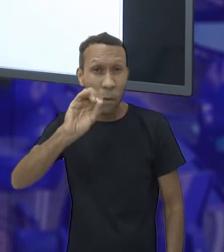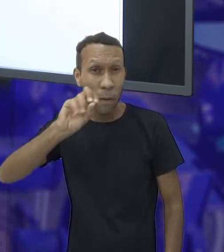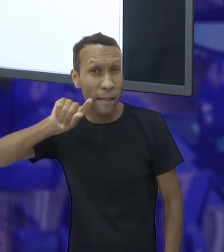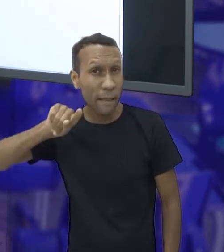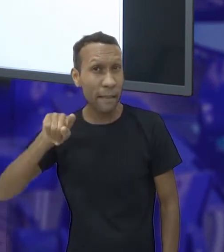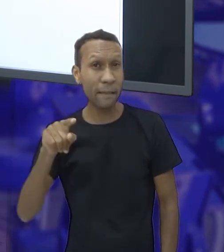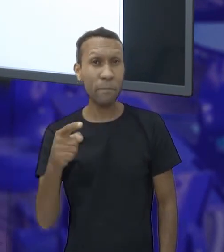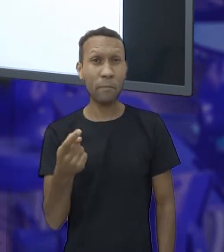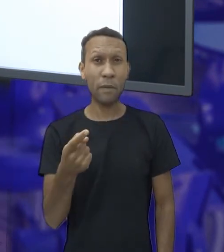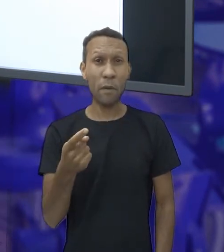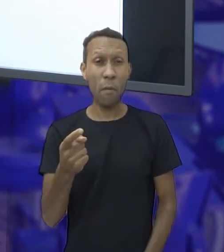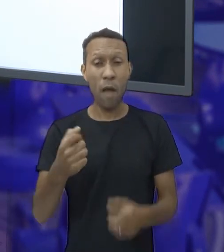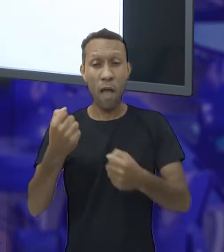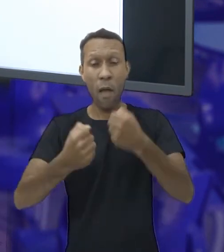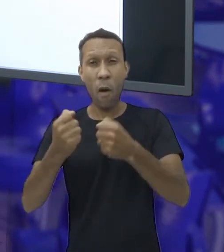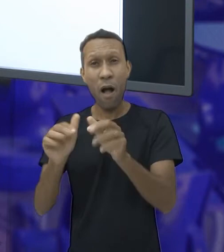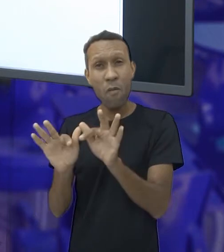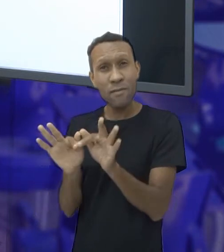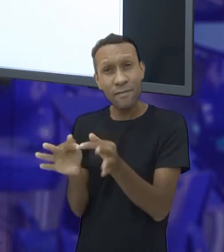o mais popular.